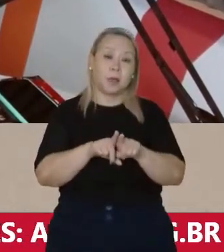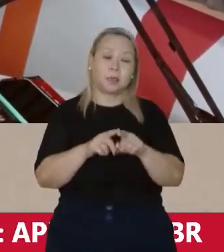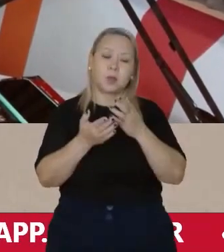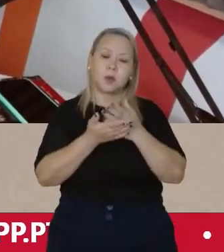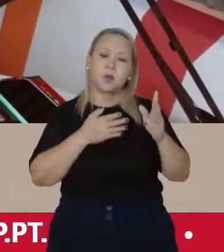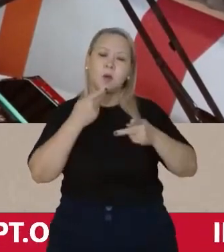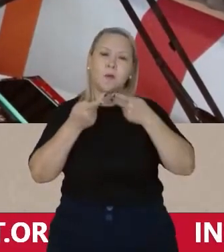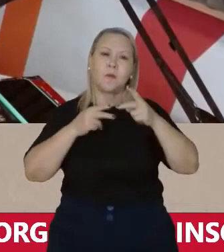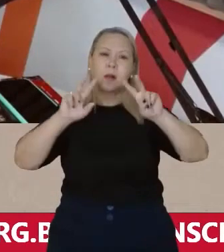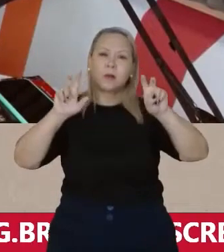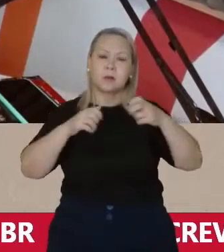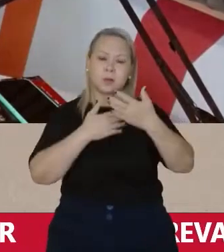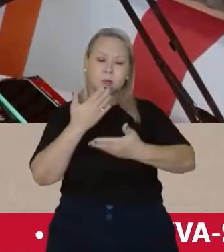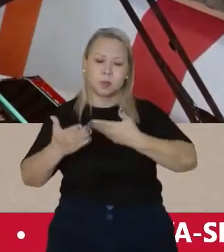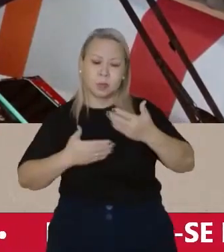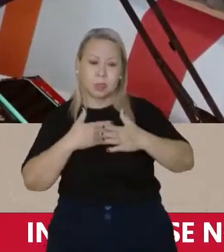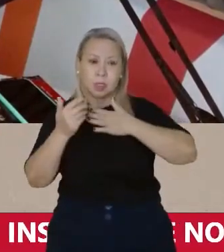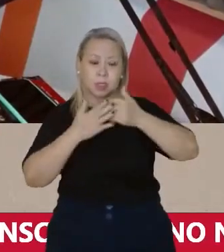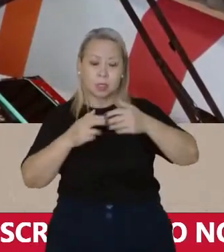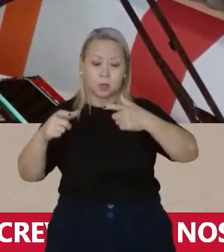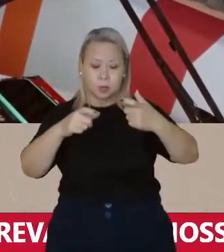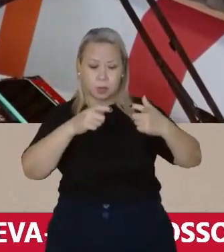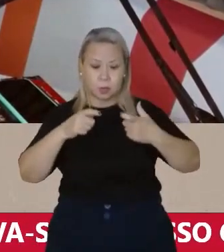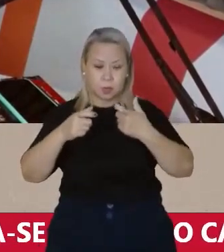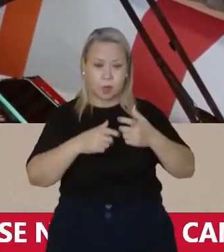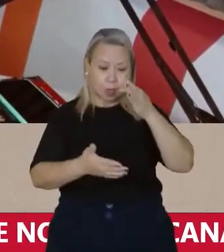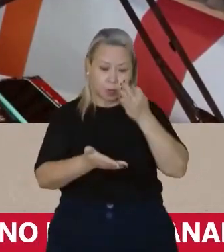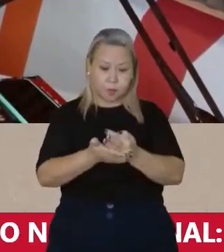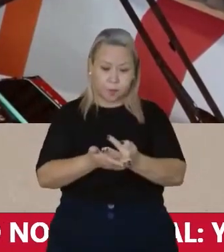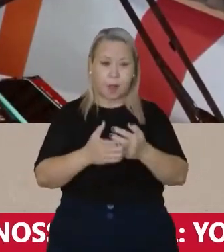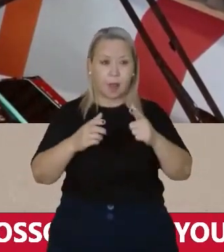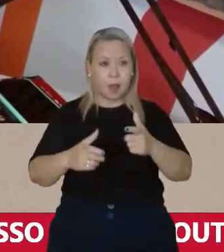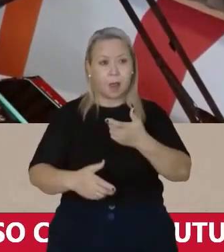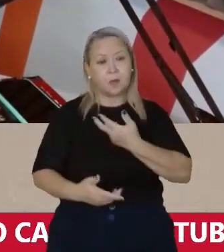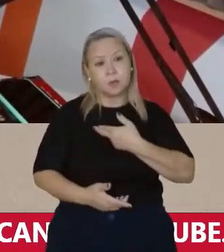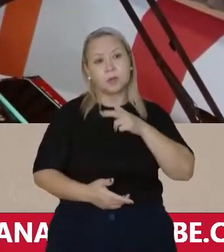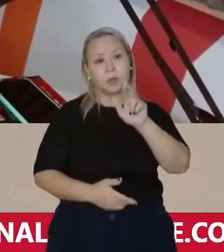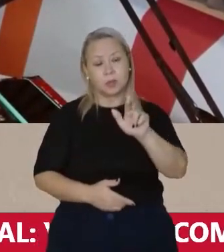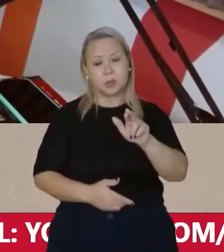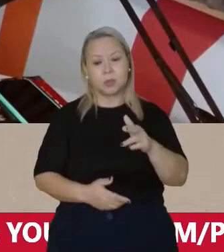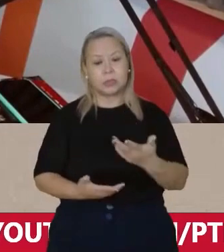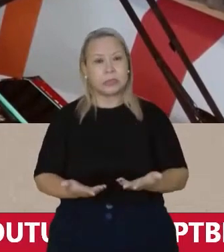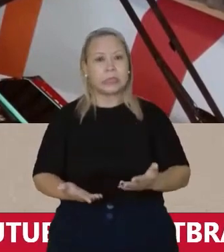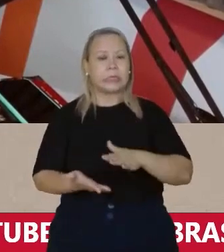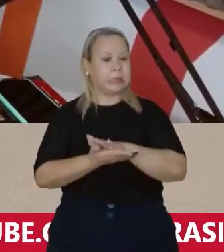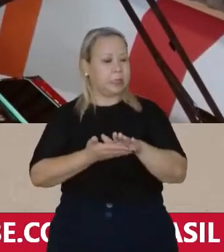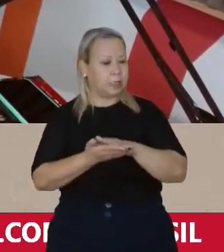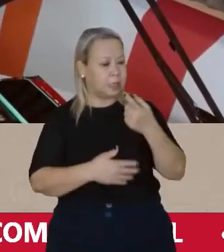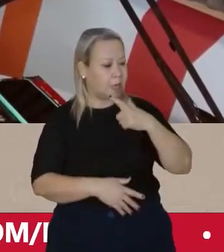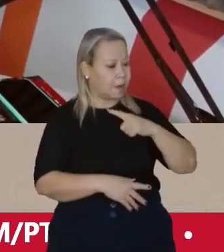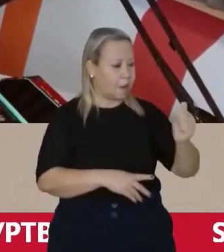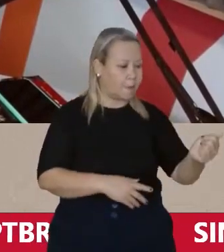né, sobre essa atuação dos espaços de fé, né, do terreiro, que é um princípio, né, ninguém sai com fome, vocês estão